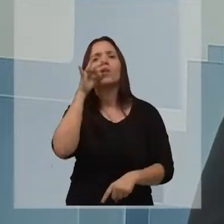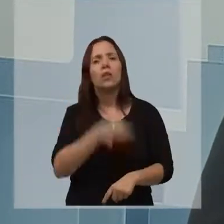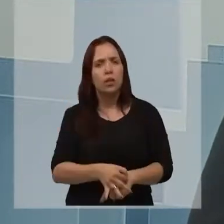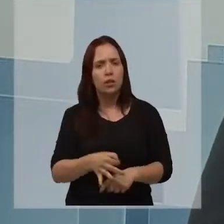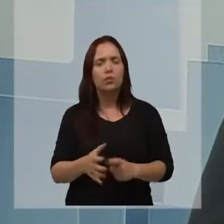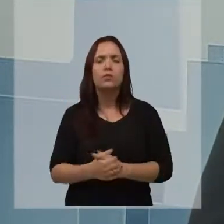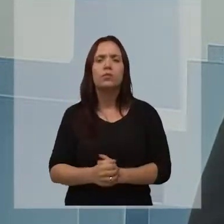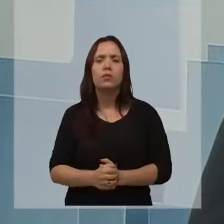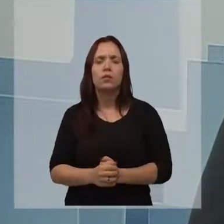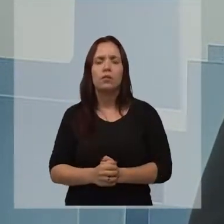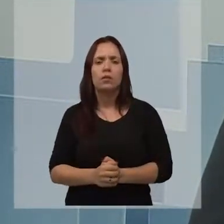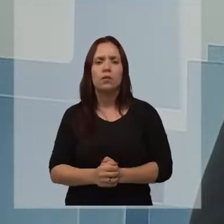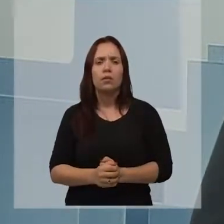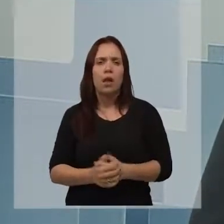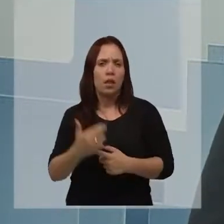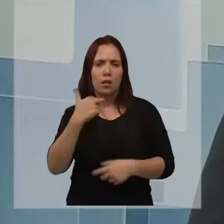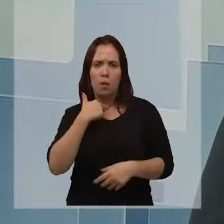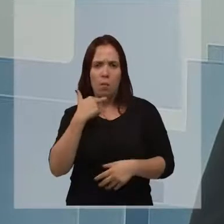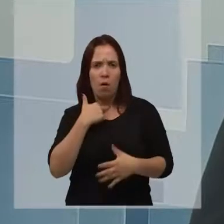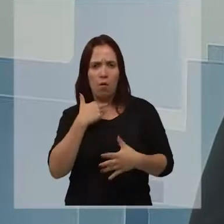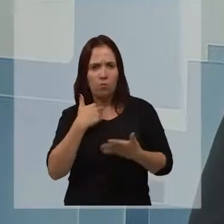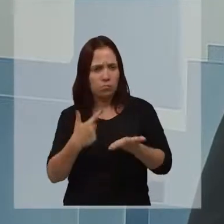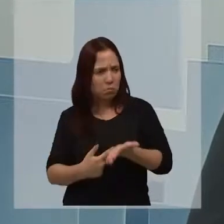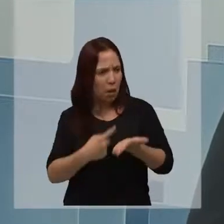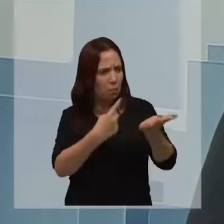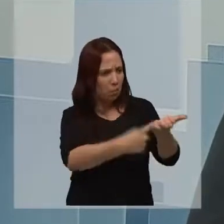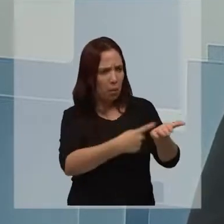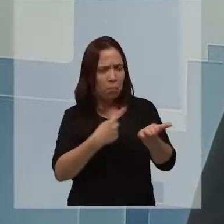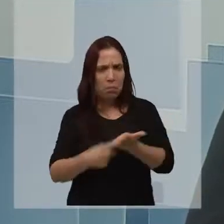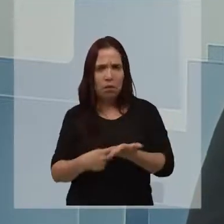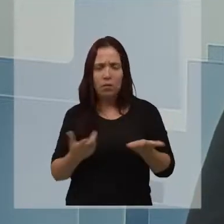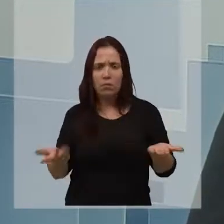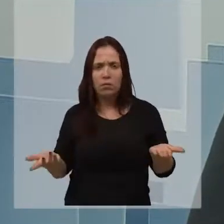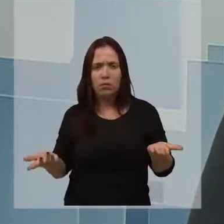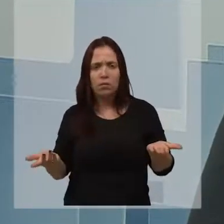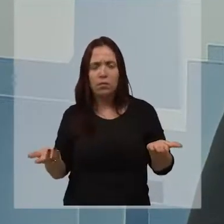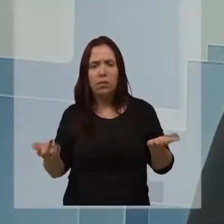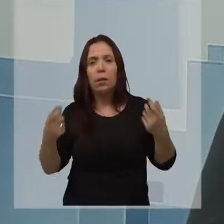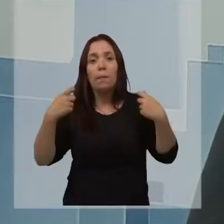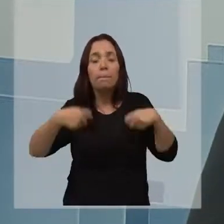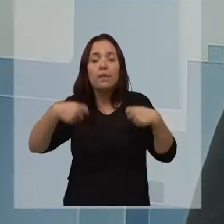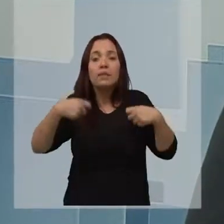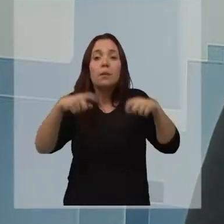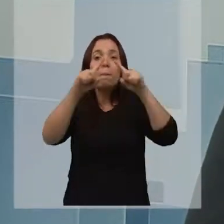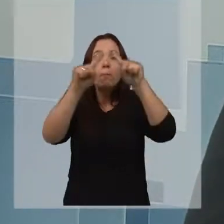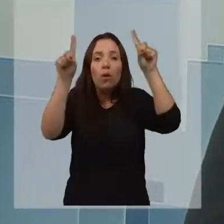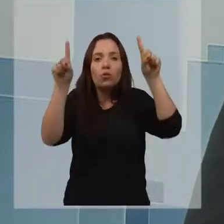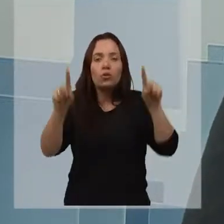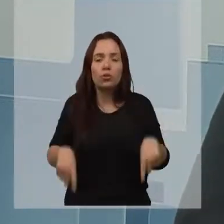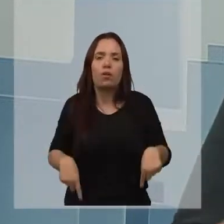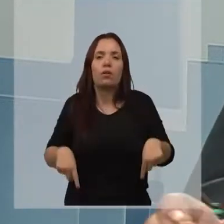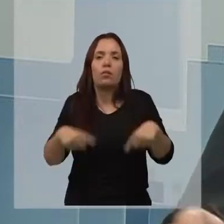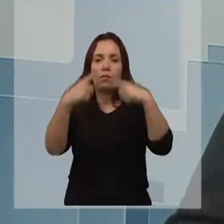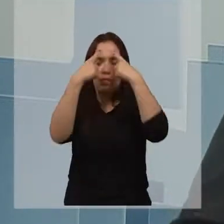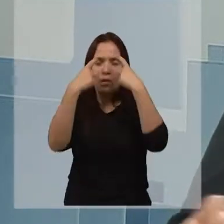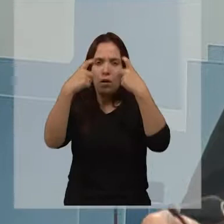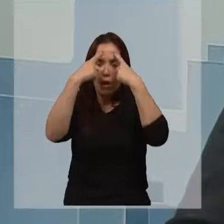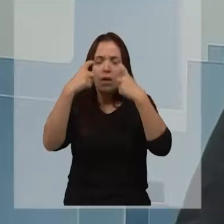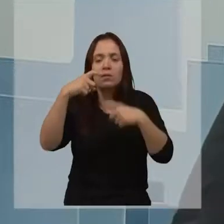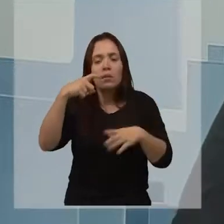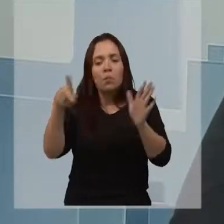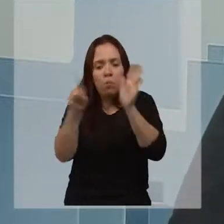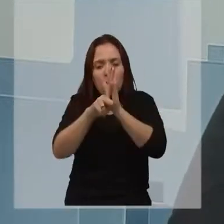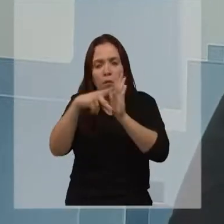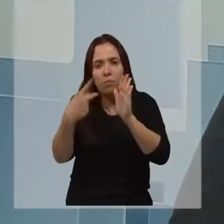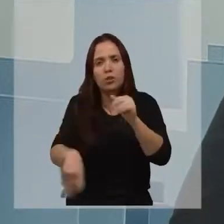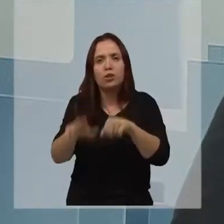Não pode ser política do político, né? É política de Estado. Não pode ser política do político. Não vou fazer isso não, porque vai trazer desgaste.